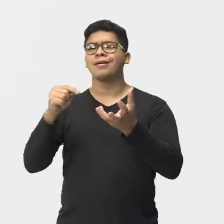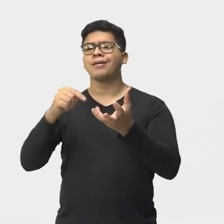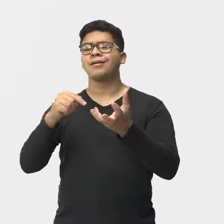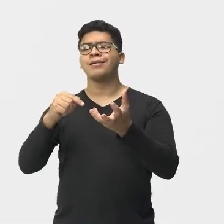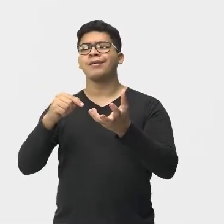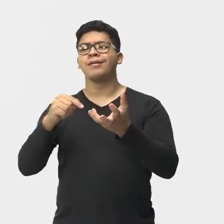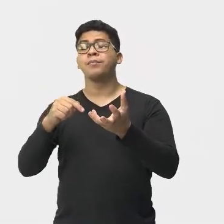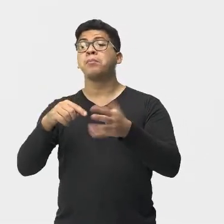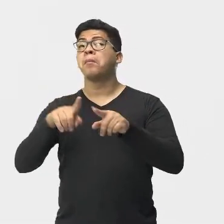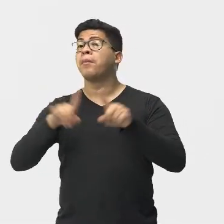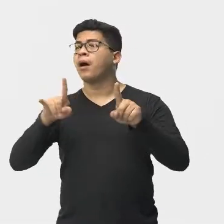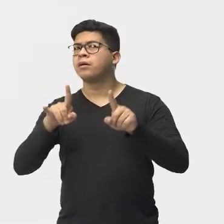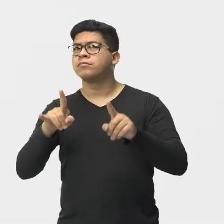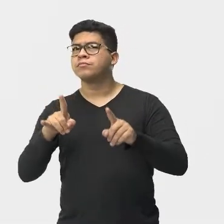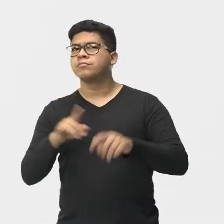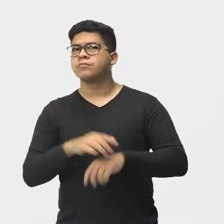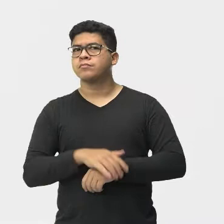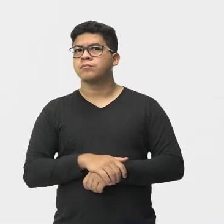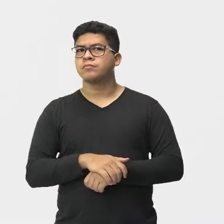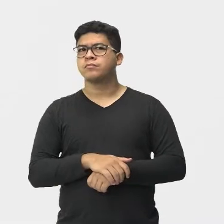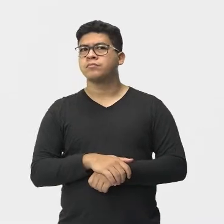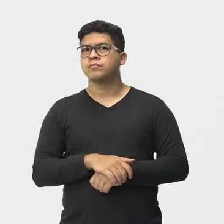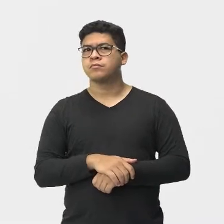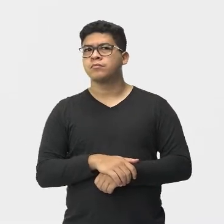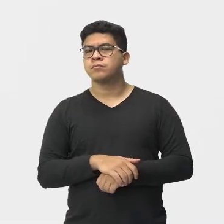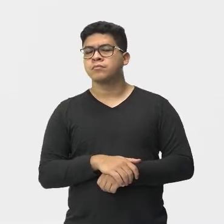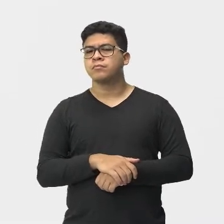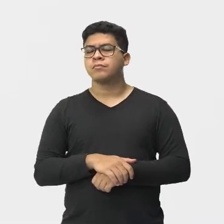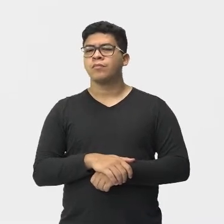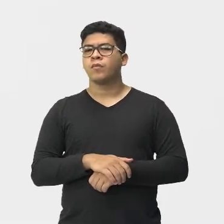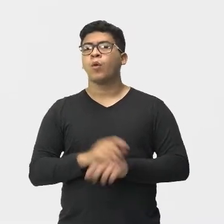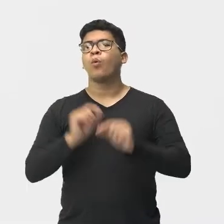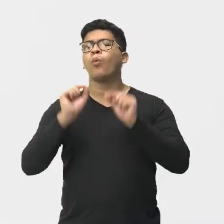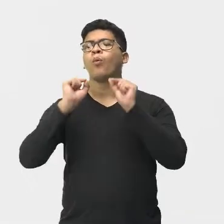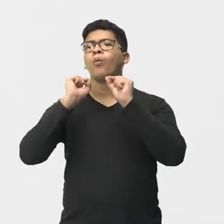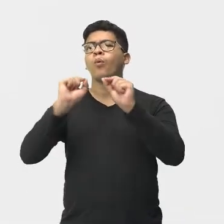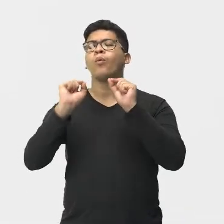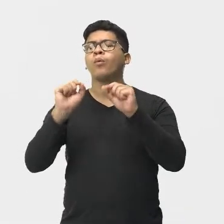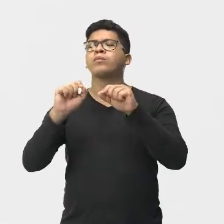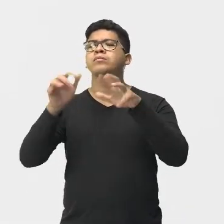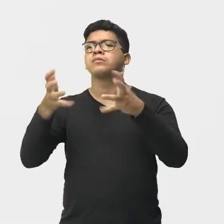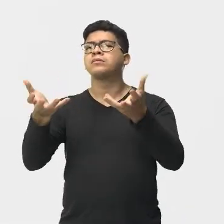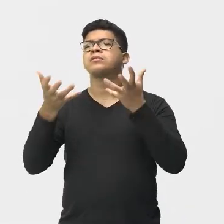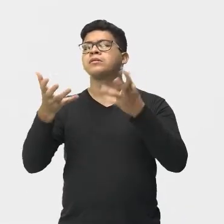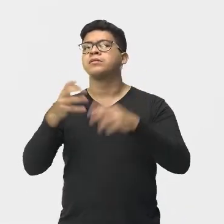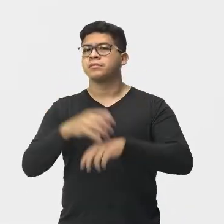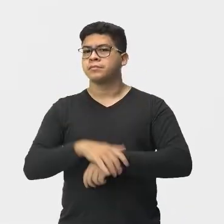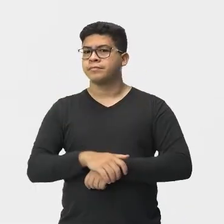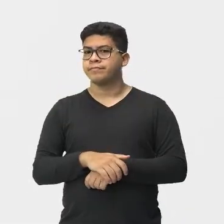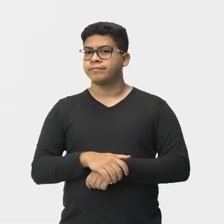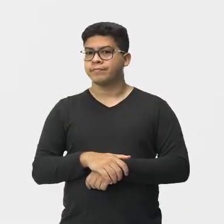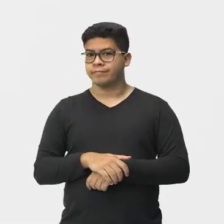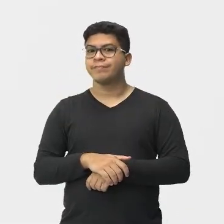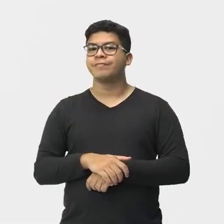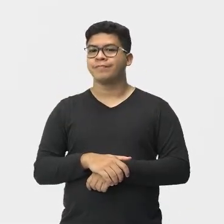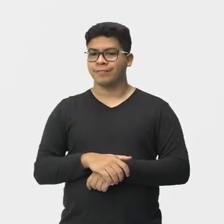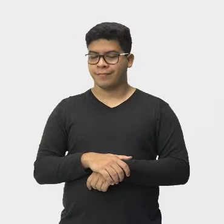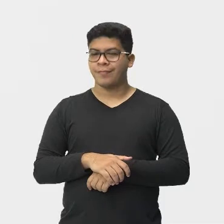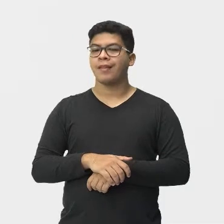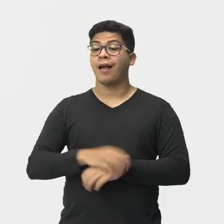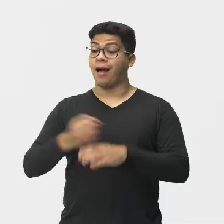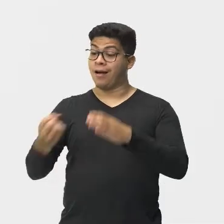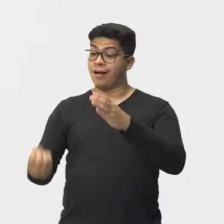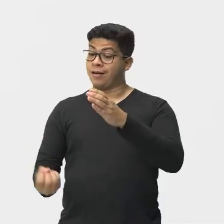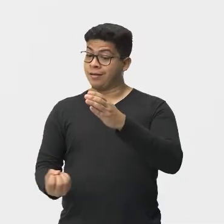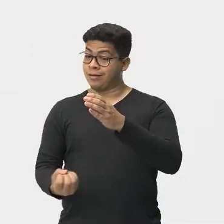queremos, né? Vou até colocar aqui a perguntinha. Que queremos? E aí vem a resposta, a criação